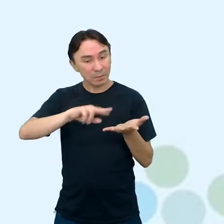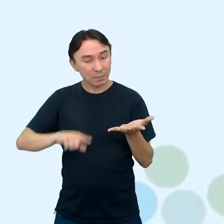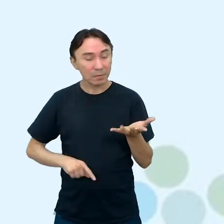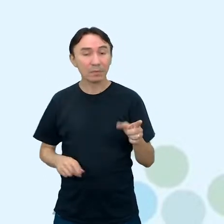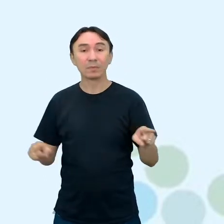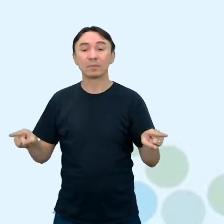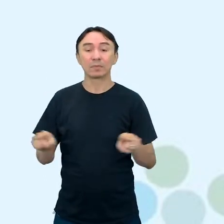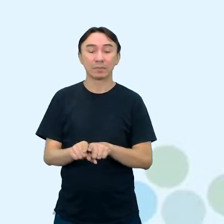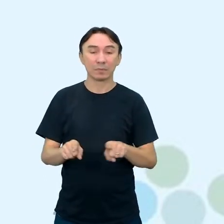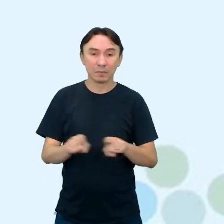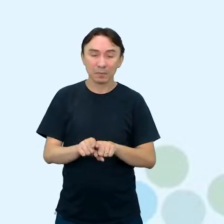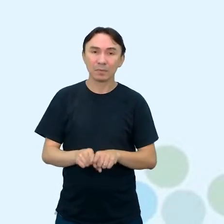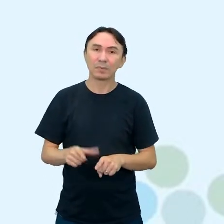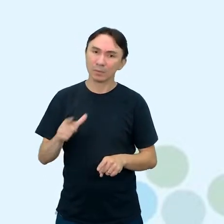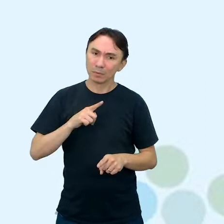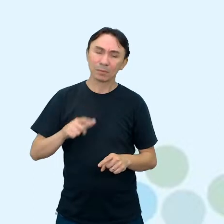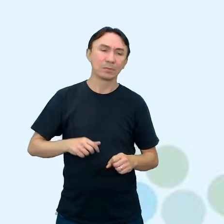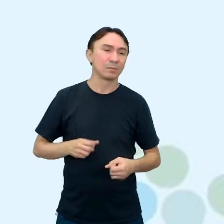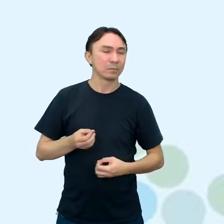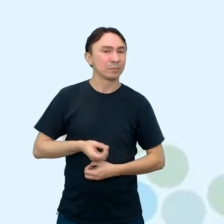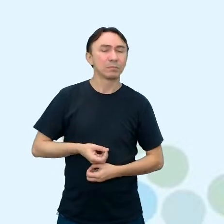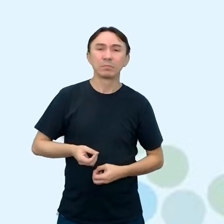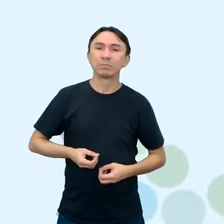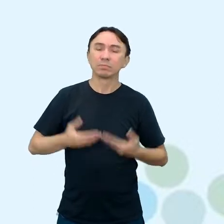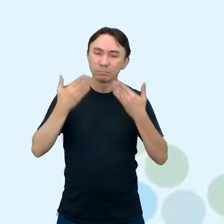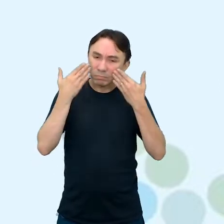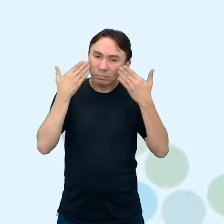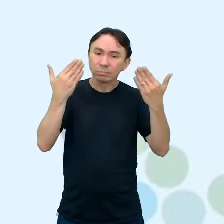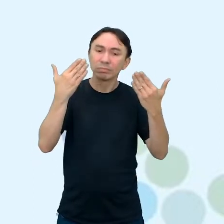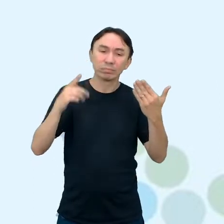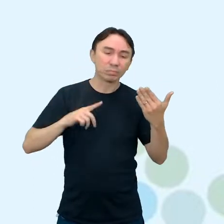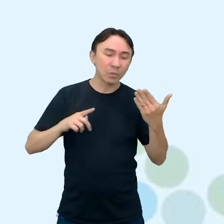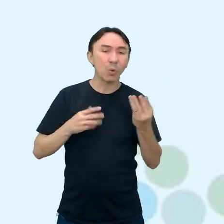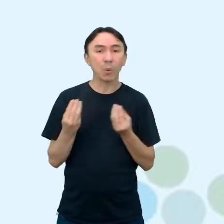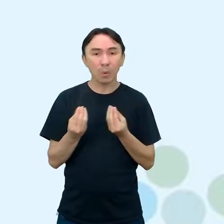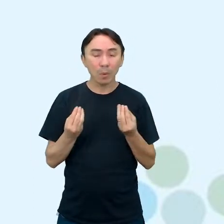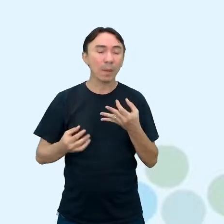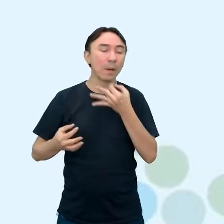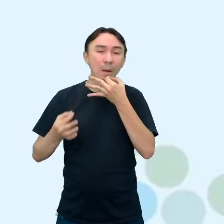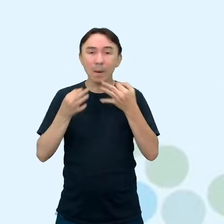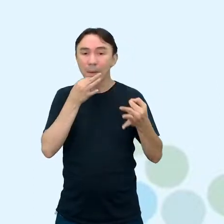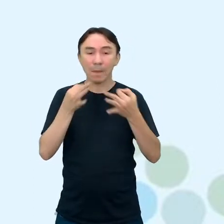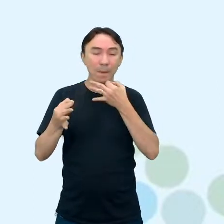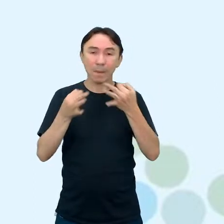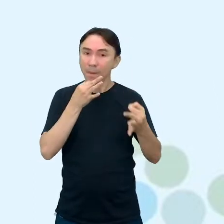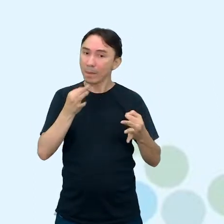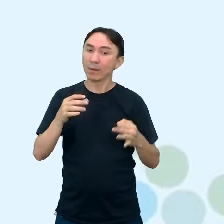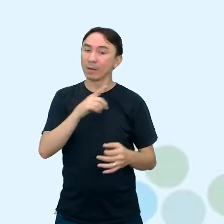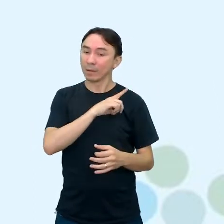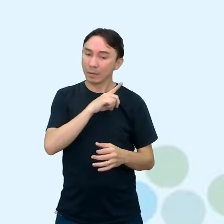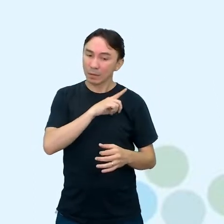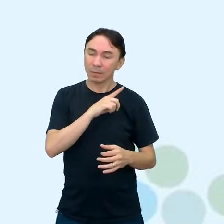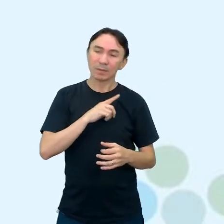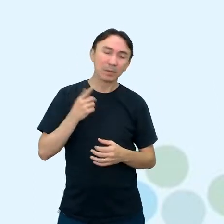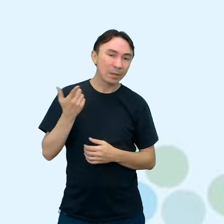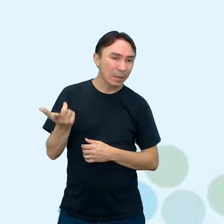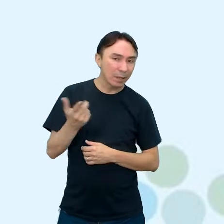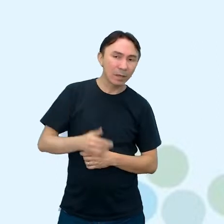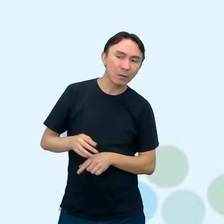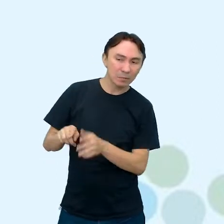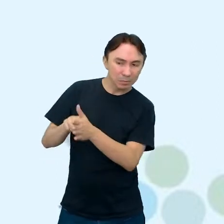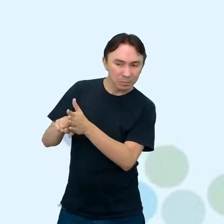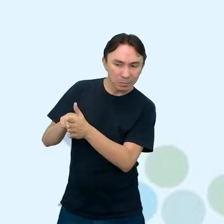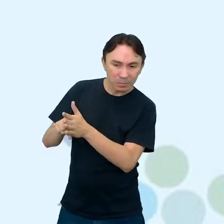posicionando mediante a argumentação, com cuidado de citar as fontes dos recursos utilizados na pesquisa